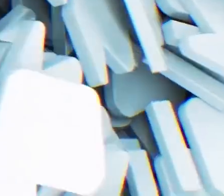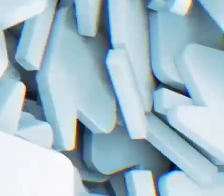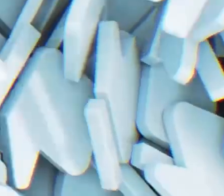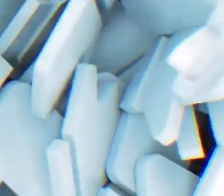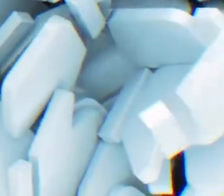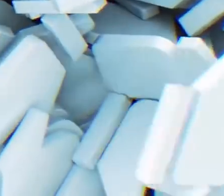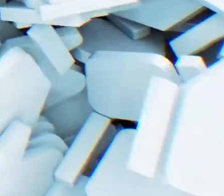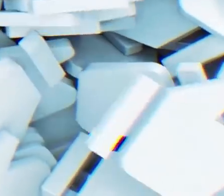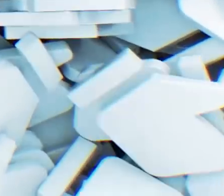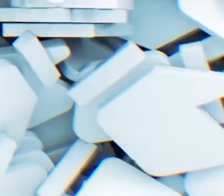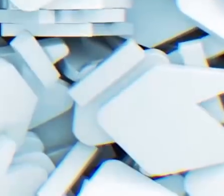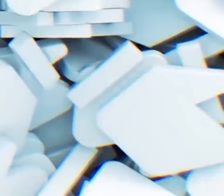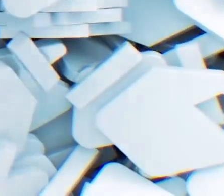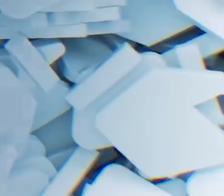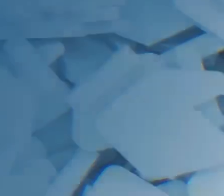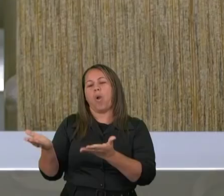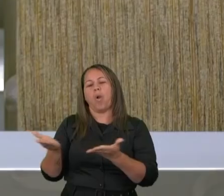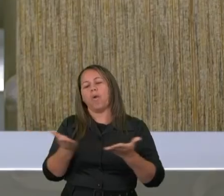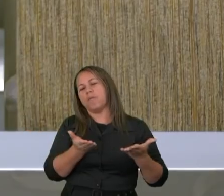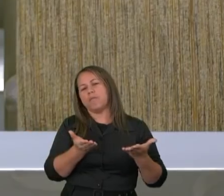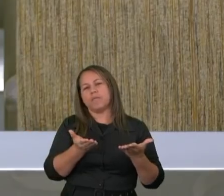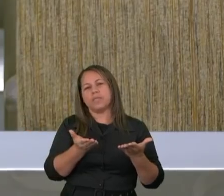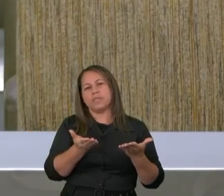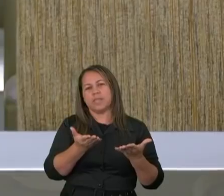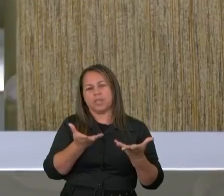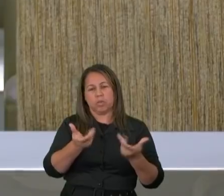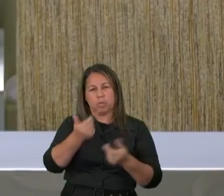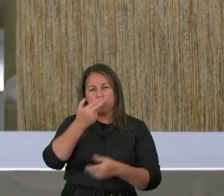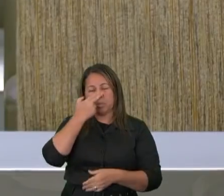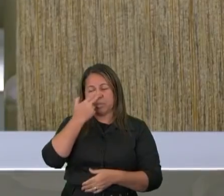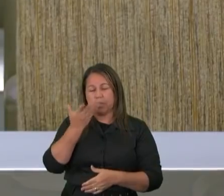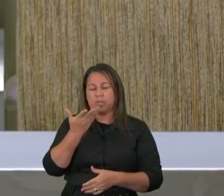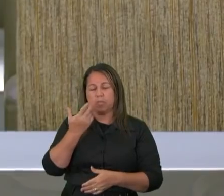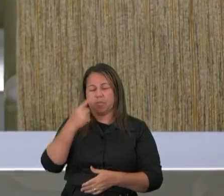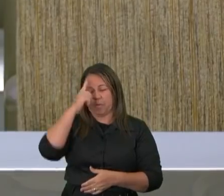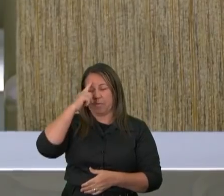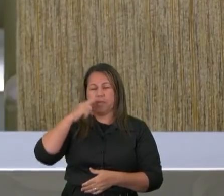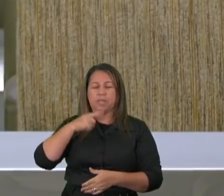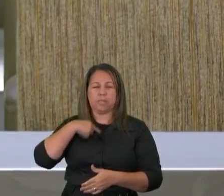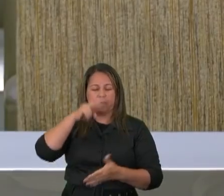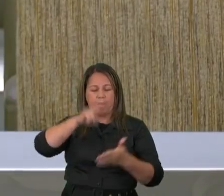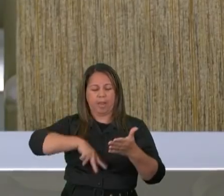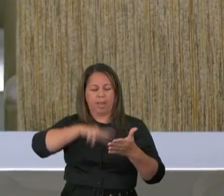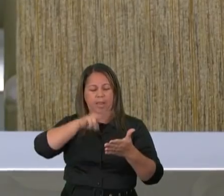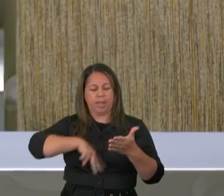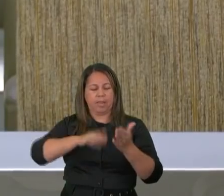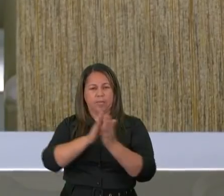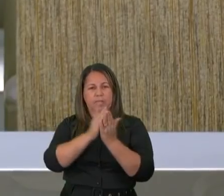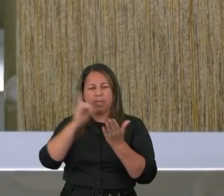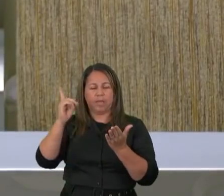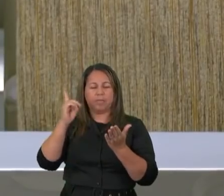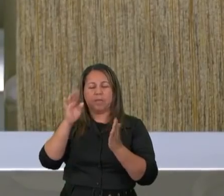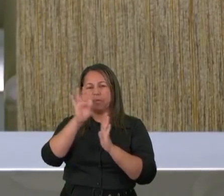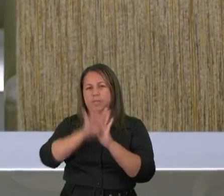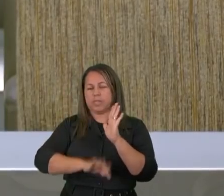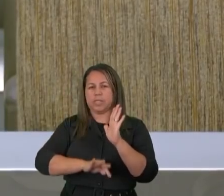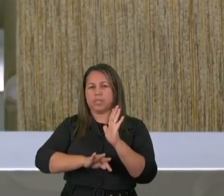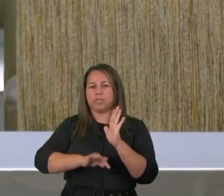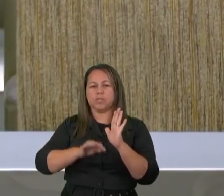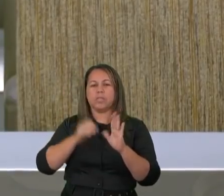Quero convidar toda a igreja, conforme nos foi autorizado, para lermos um texto na palavra de Deus, no livro dos